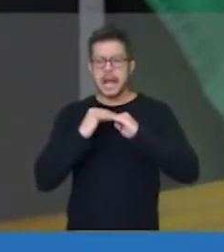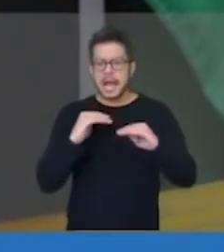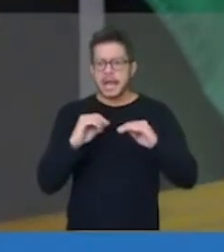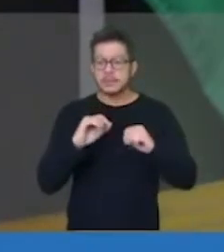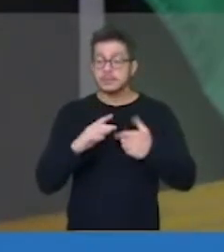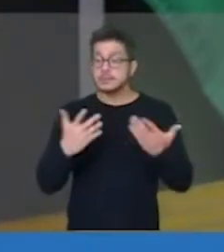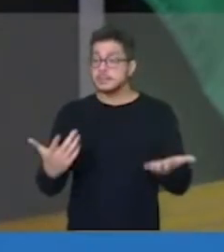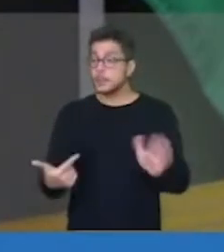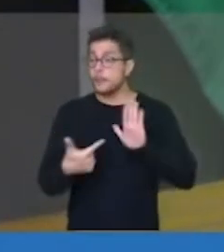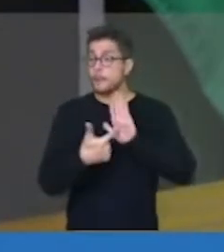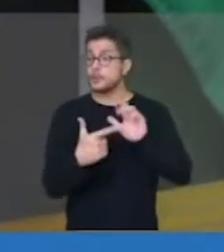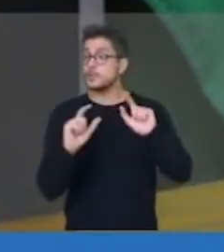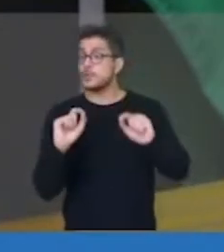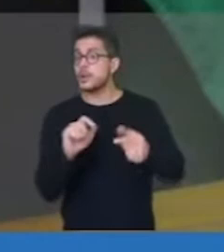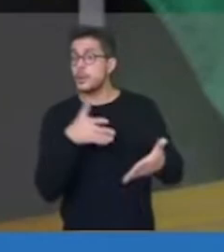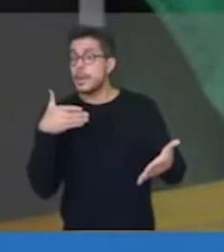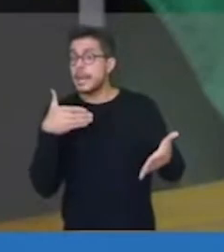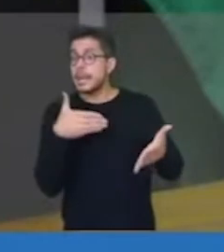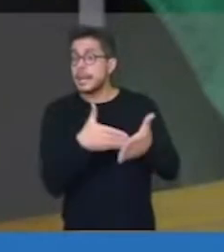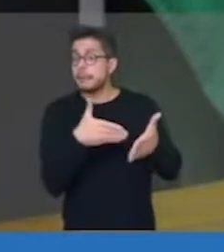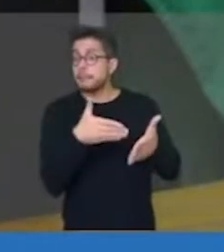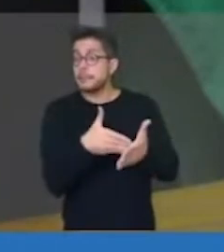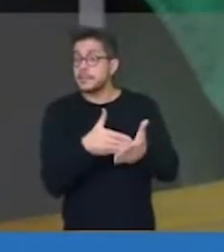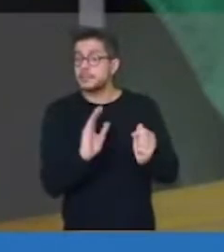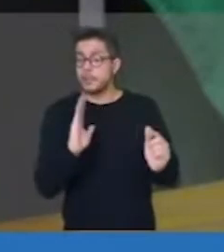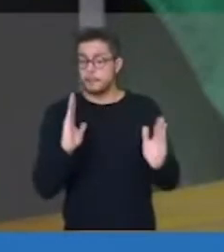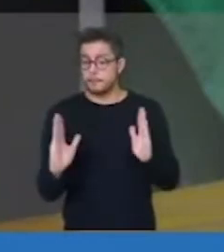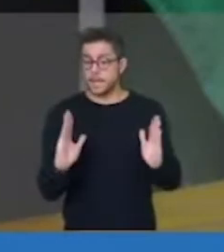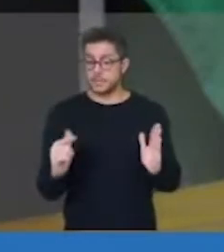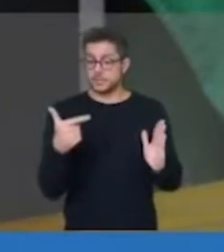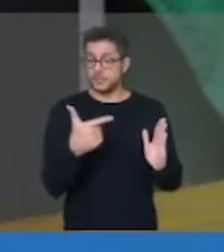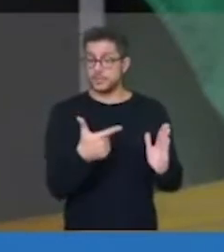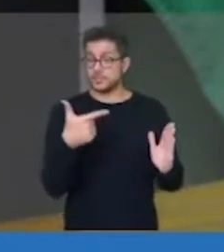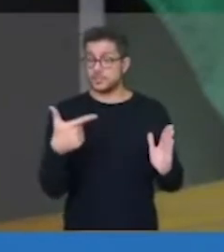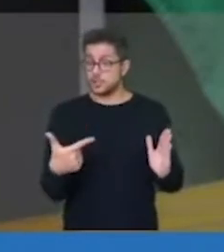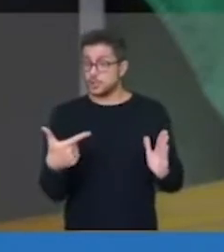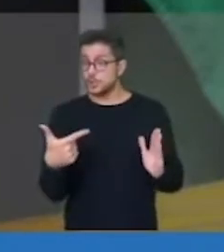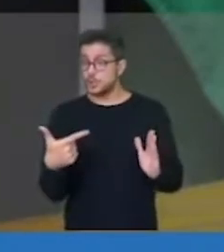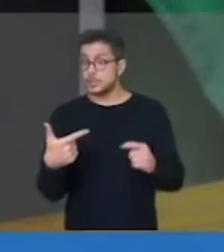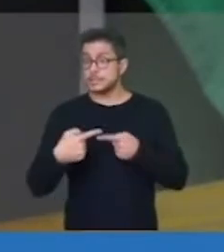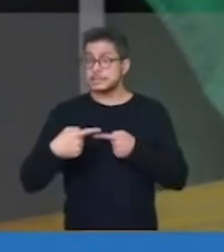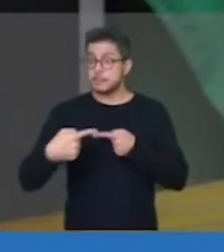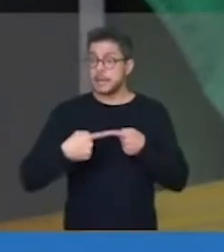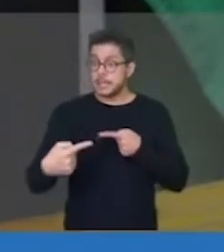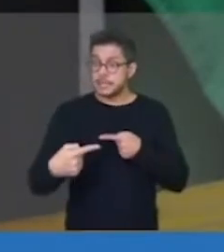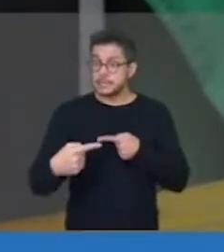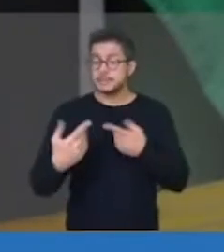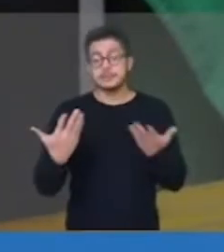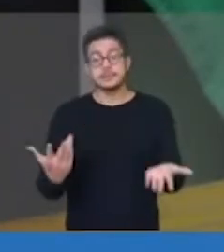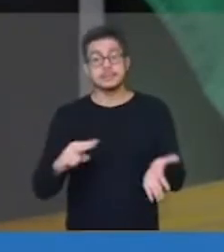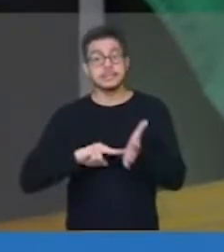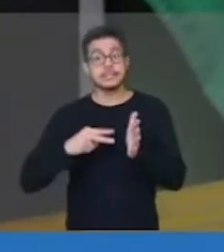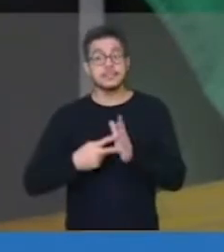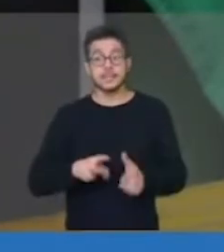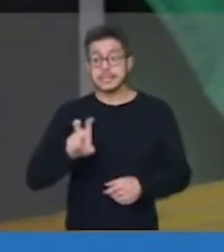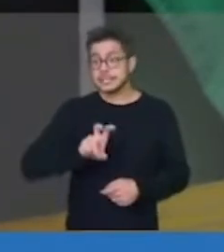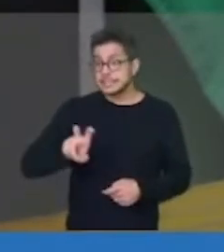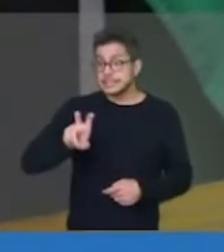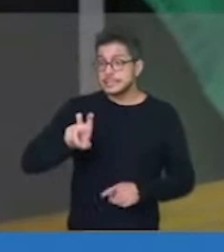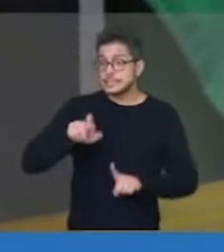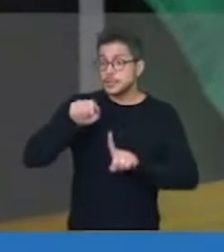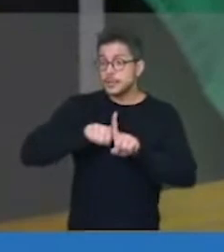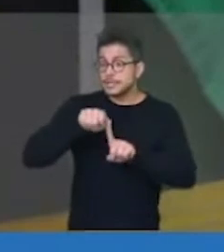limite de 22 semanas, 5 meses, para justamente pensar na saúde da